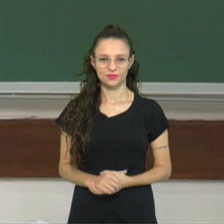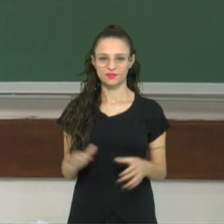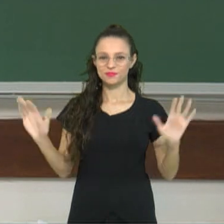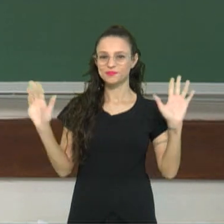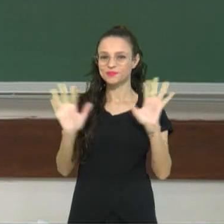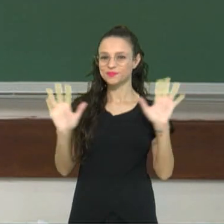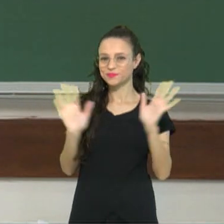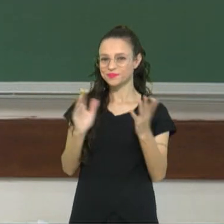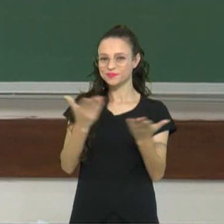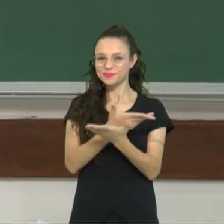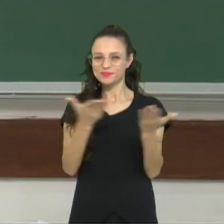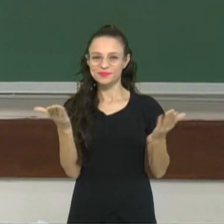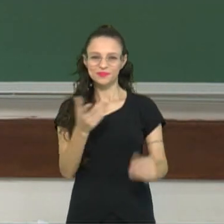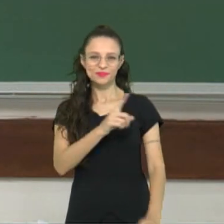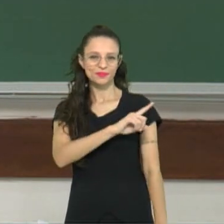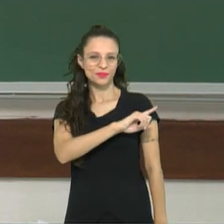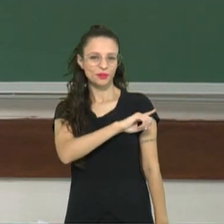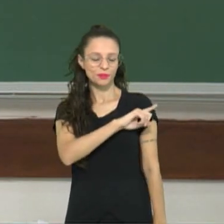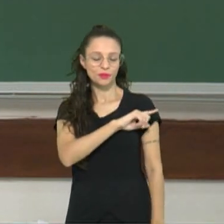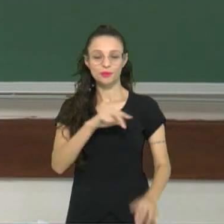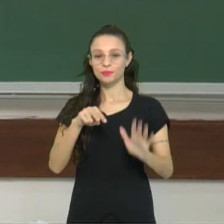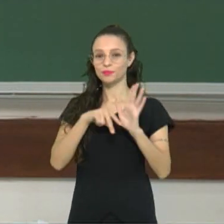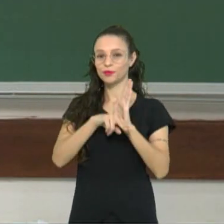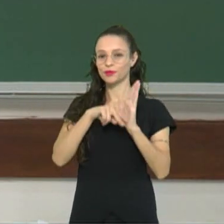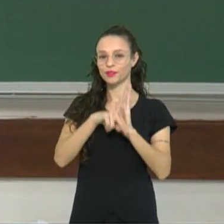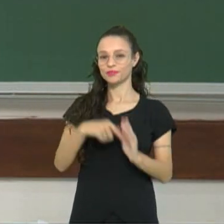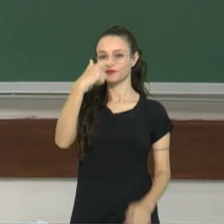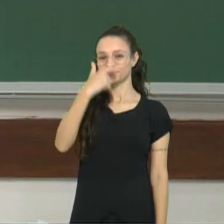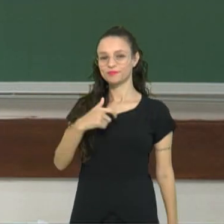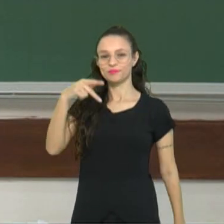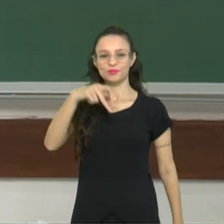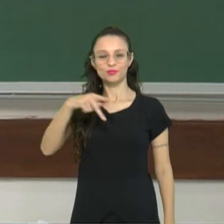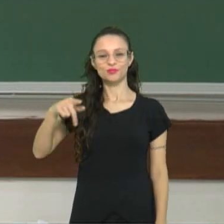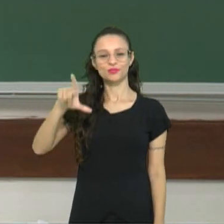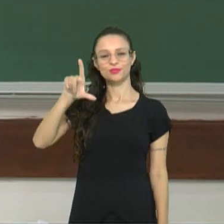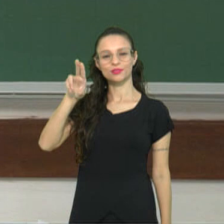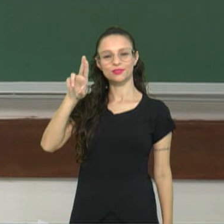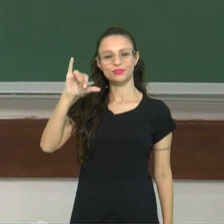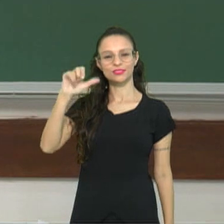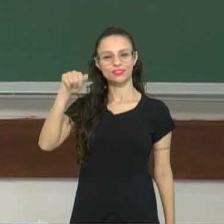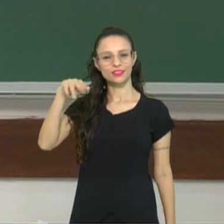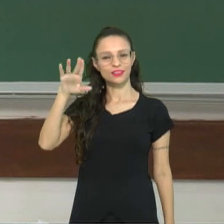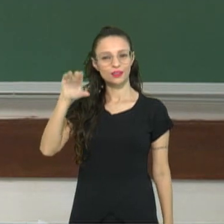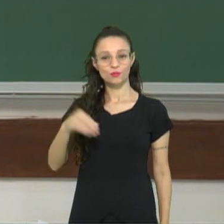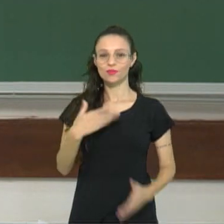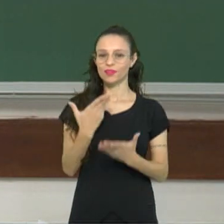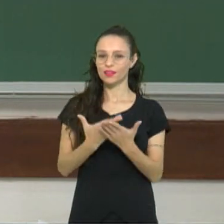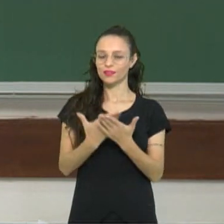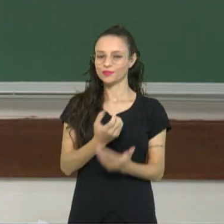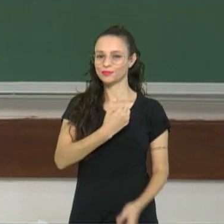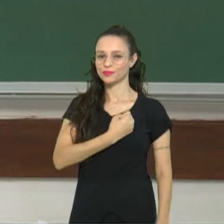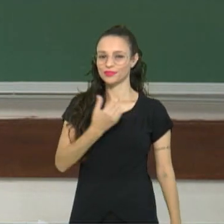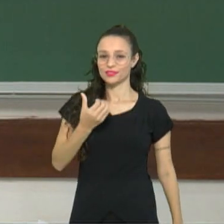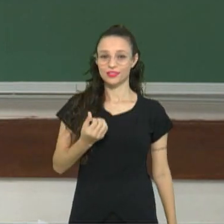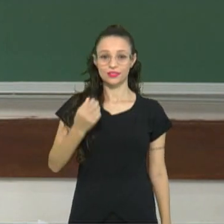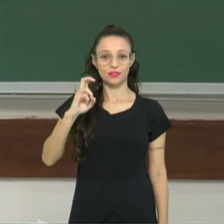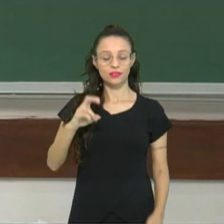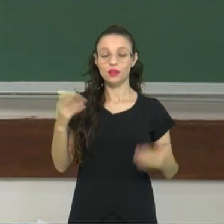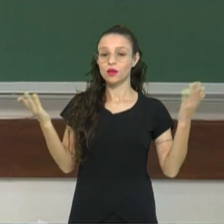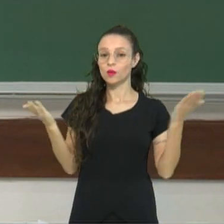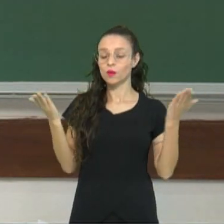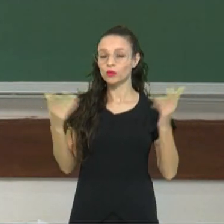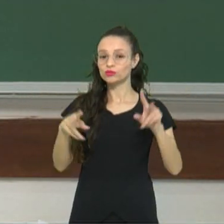Olá, galera do primeiro ano Biologia, professor Luciano mais uma vez com vocês e já na aula 65, onde nós vamos